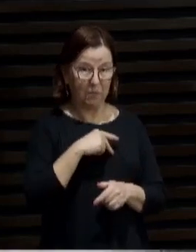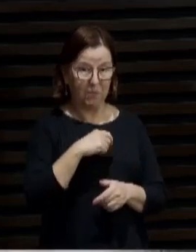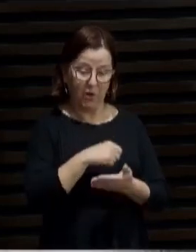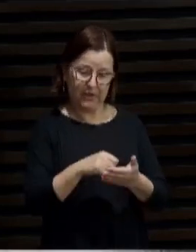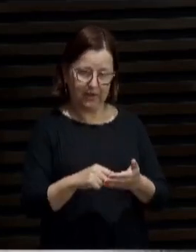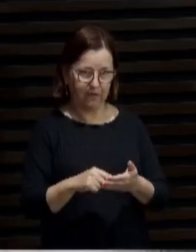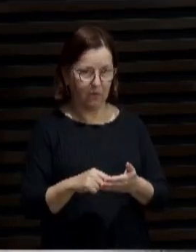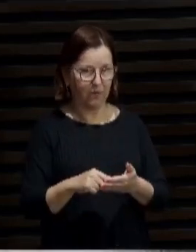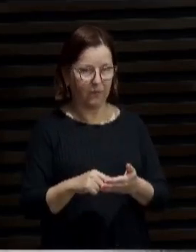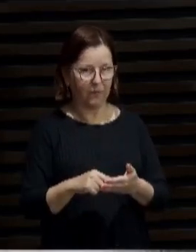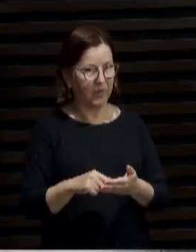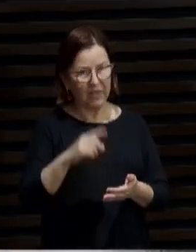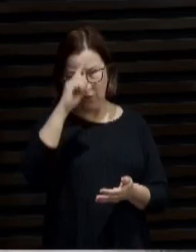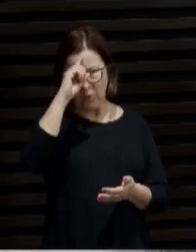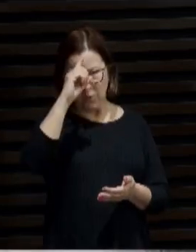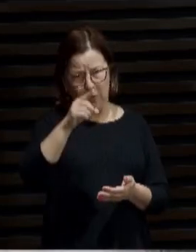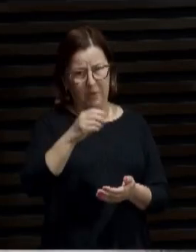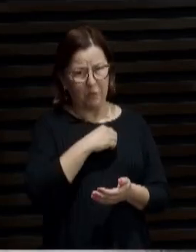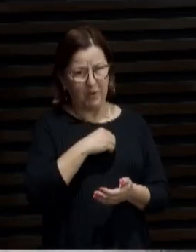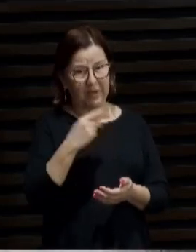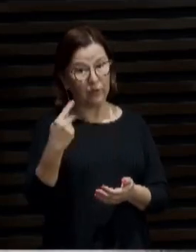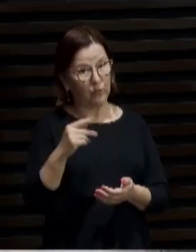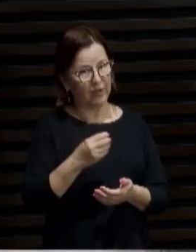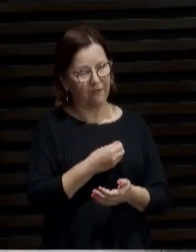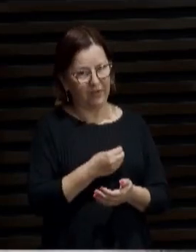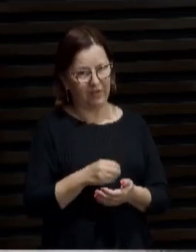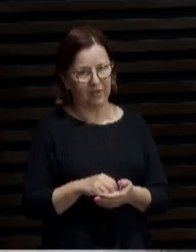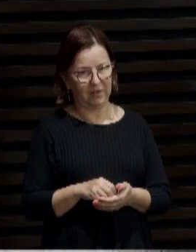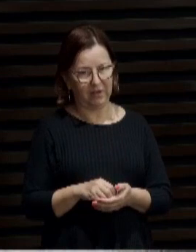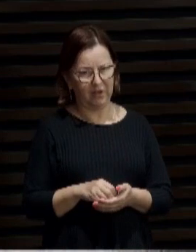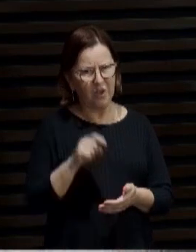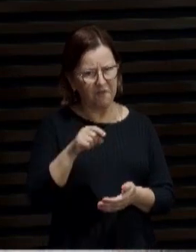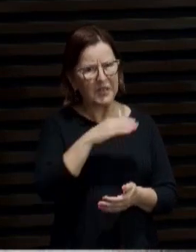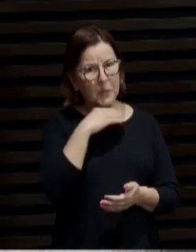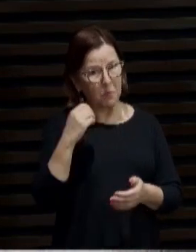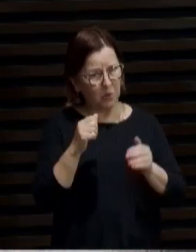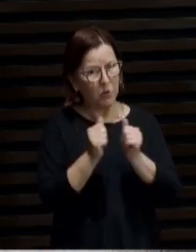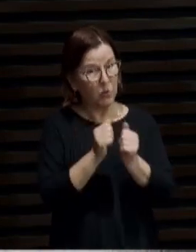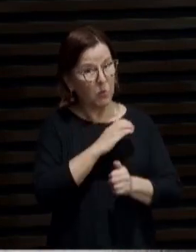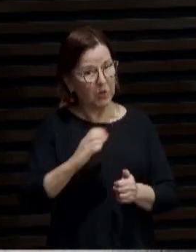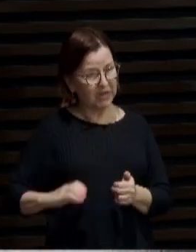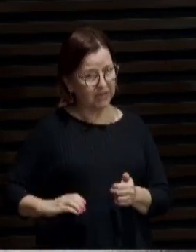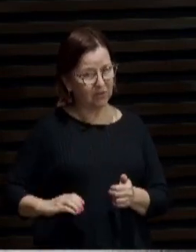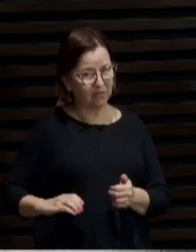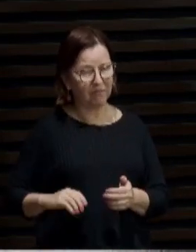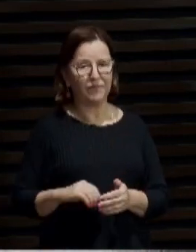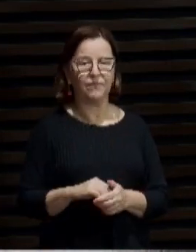está? Com Cristo. Nem libertinagem e nem legalismo, meus irmãos.